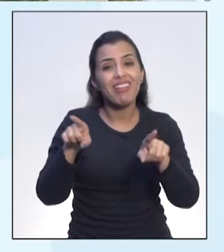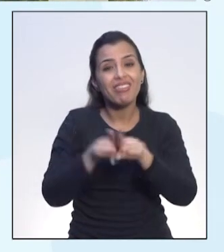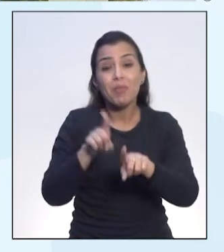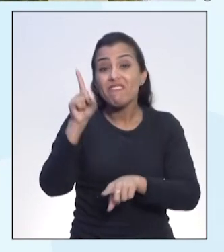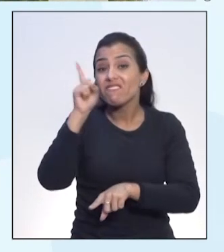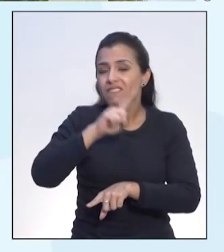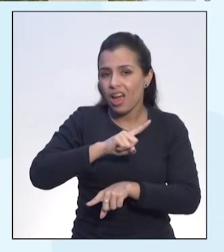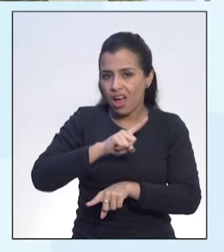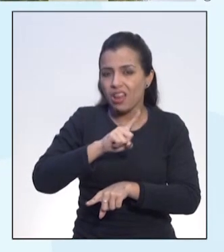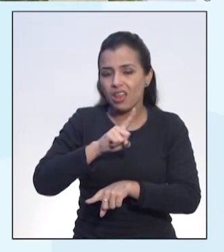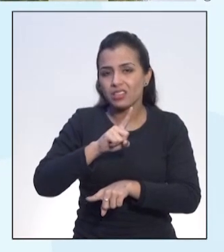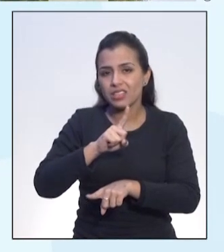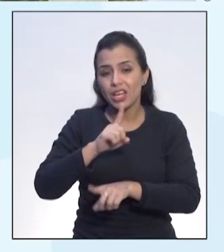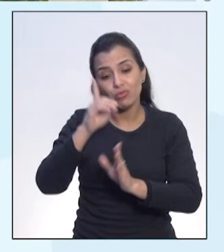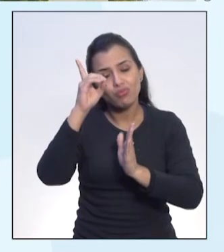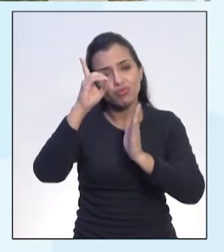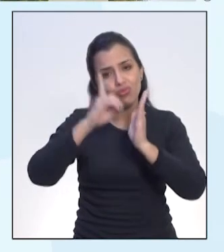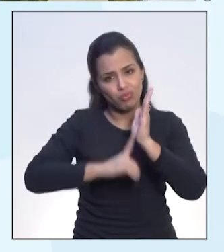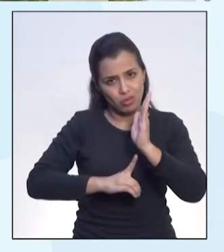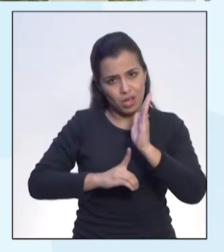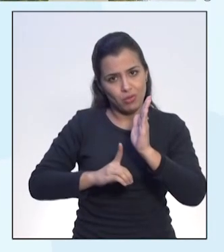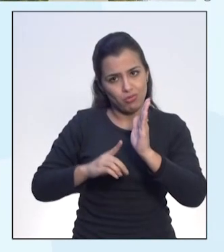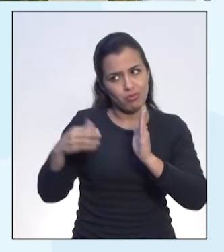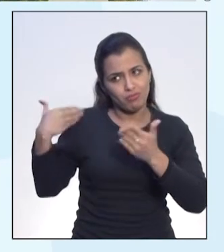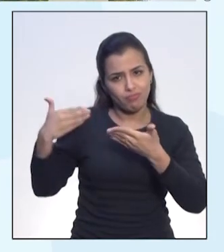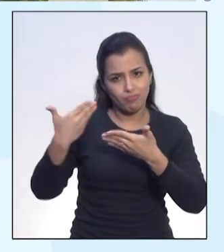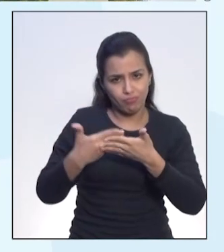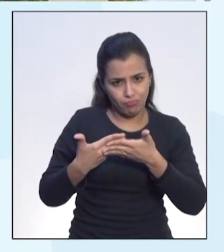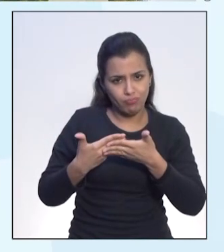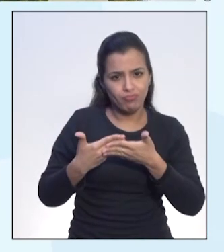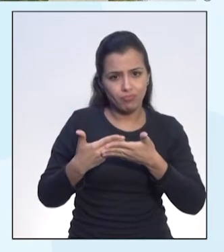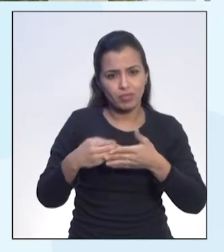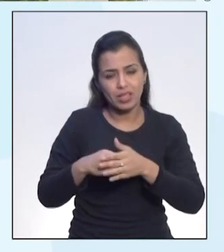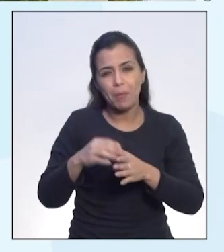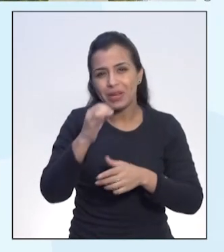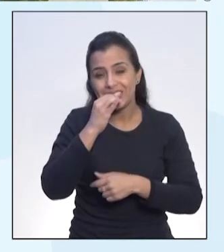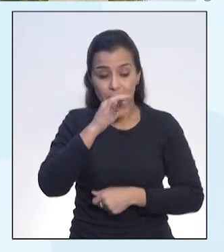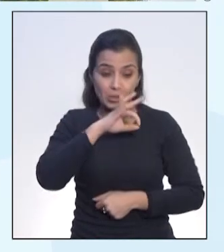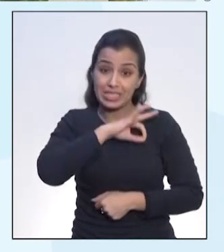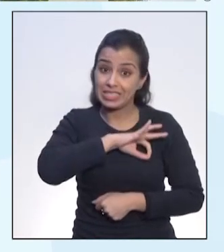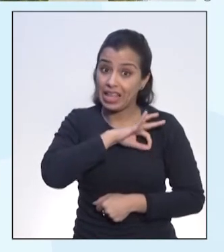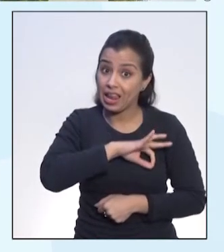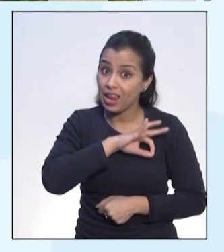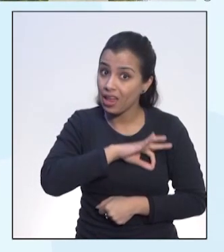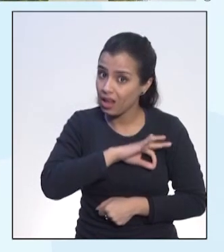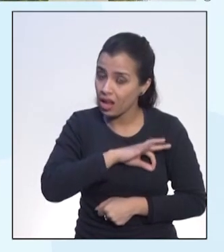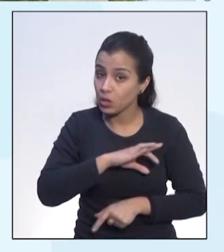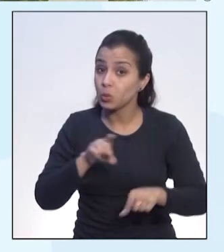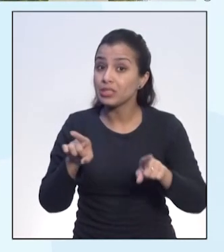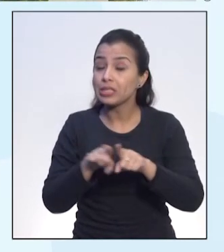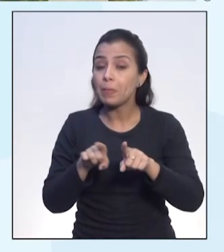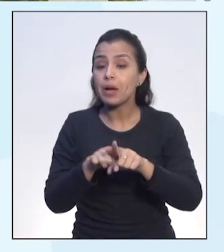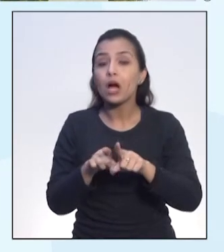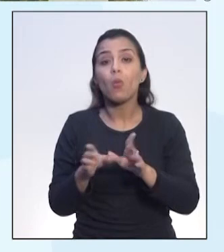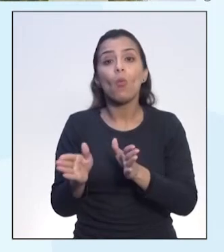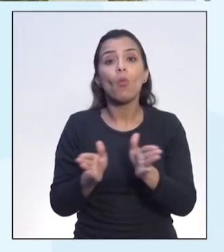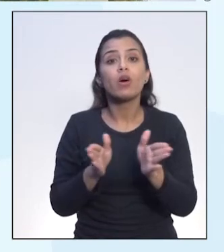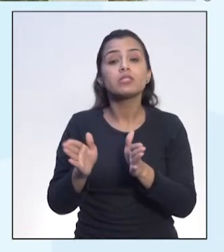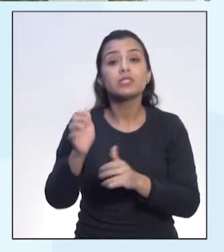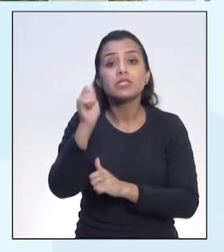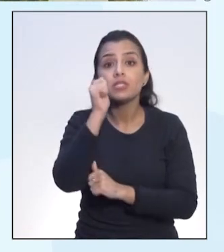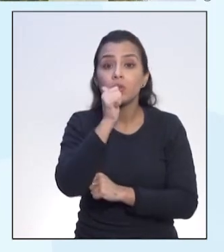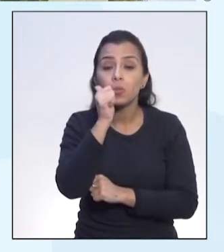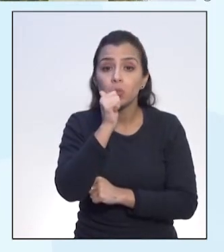na garantia desses direitos conquistados, como a equiparação salarial, sobre o acesso das